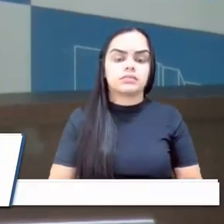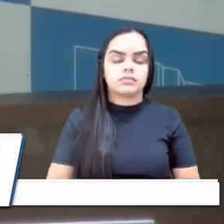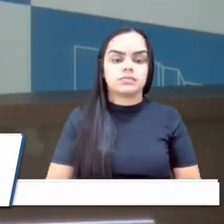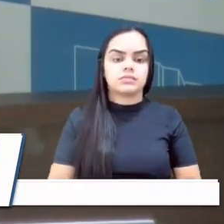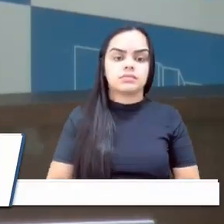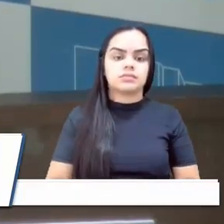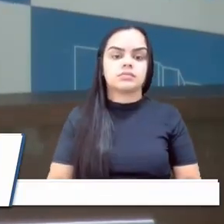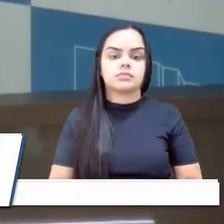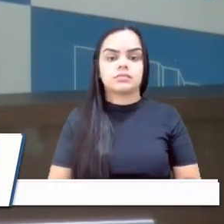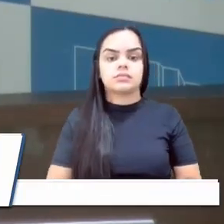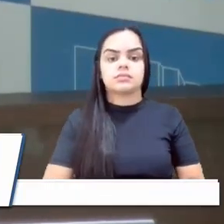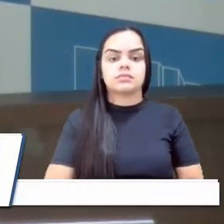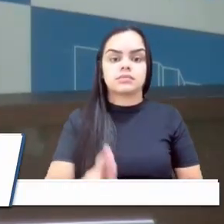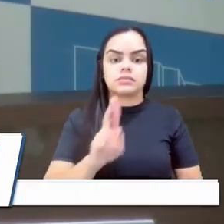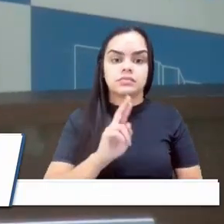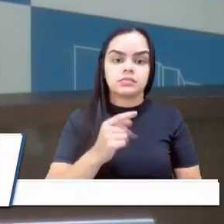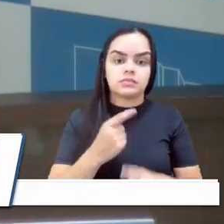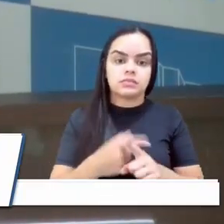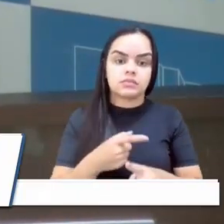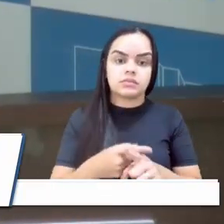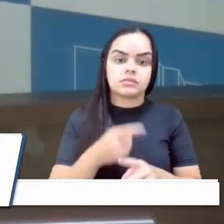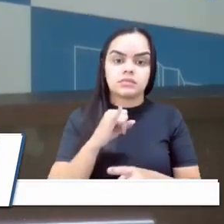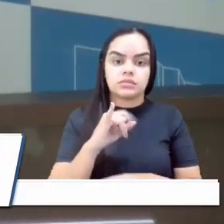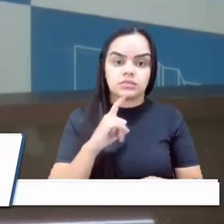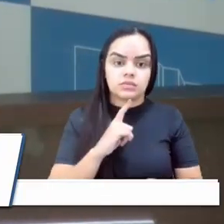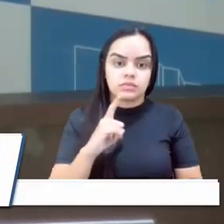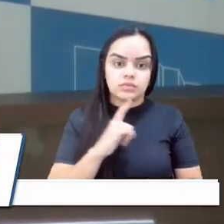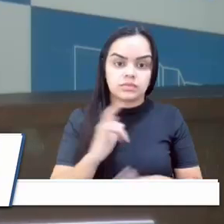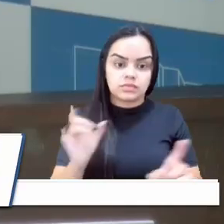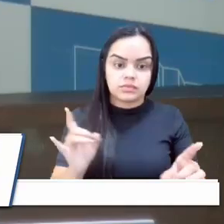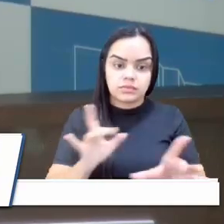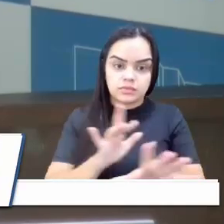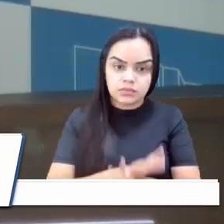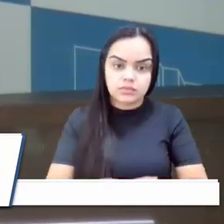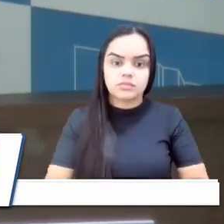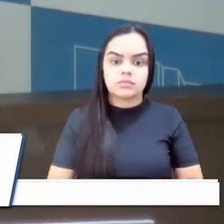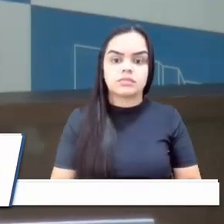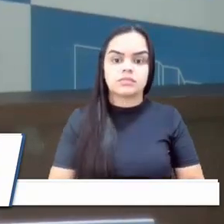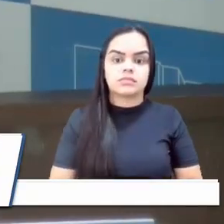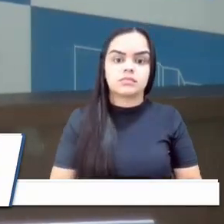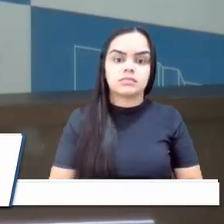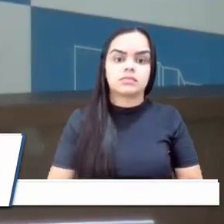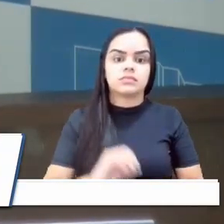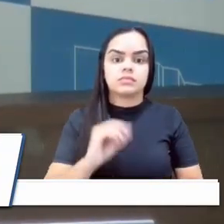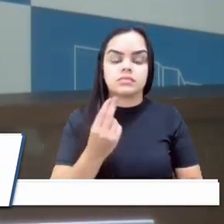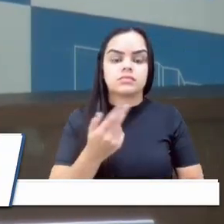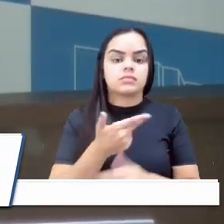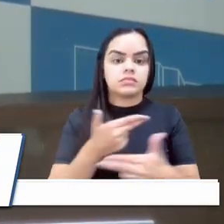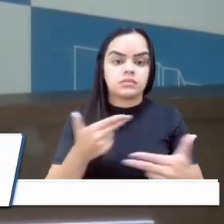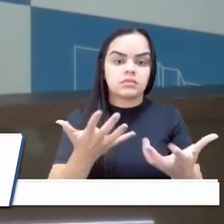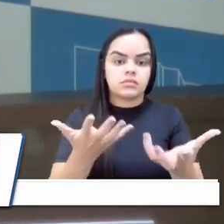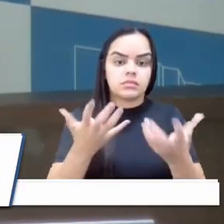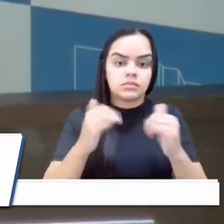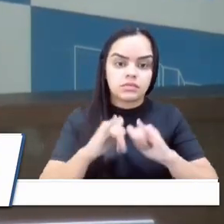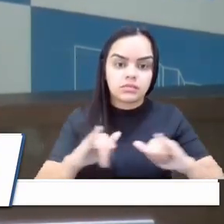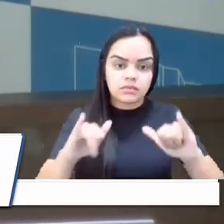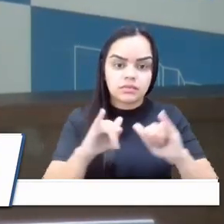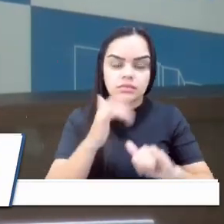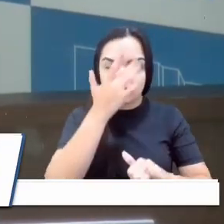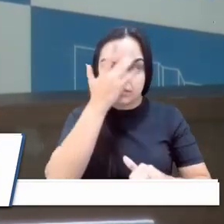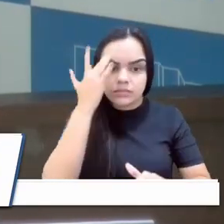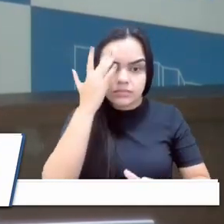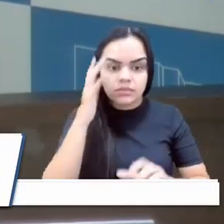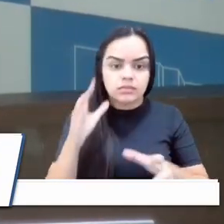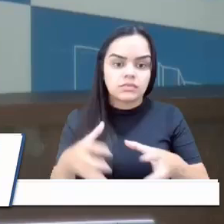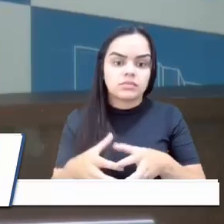situação, porque a hora que tiver a nota de repúdio ali, ou alguma coisa, eu quero falar, ó, essa pessoa aqui é de extrema esquerda